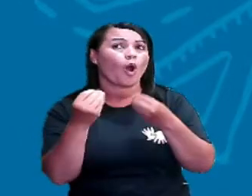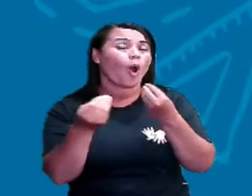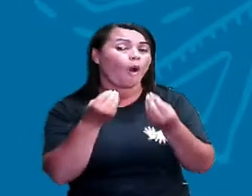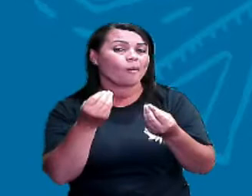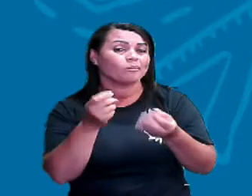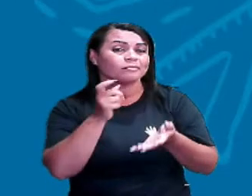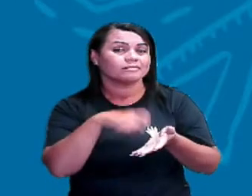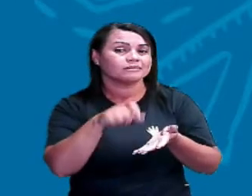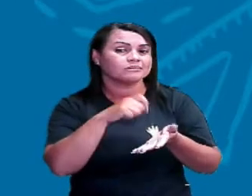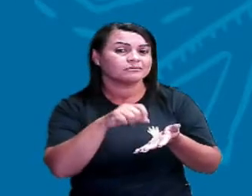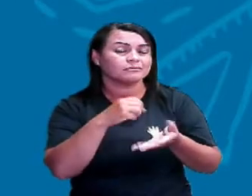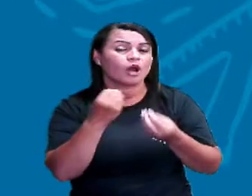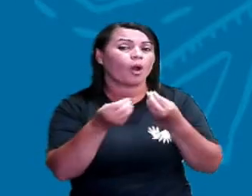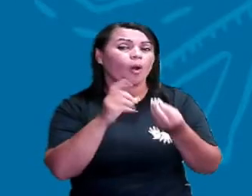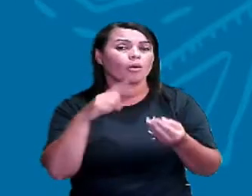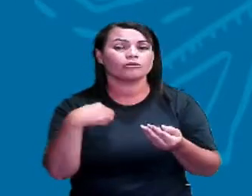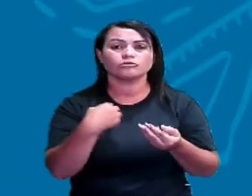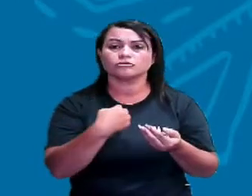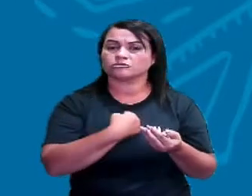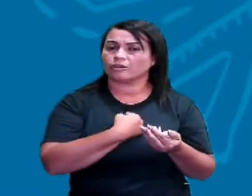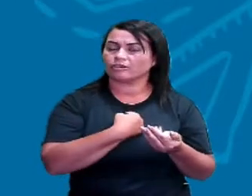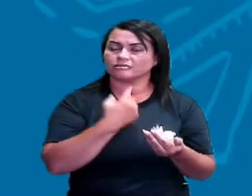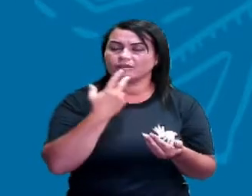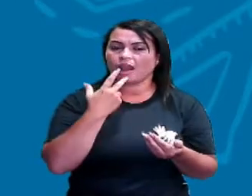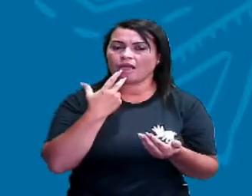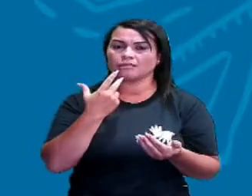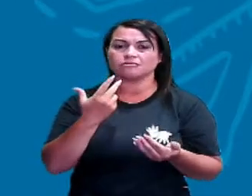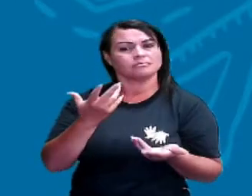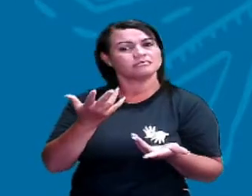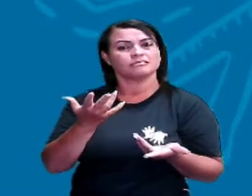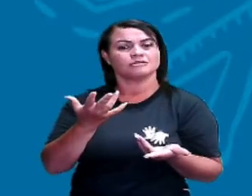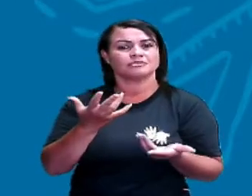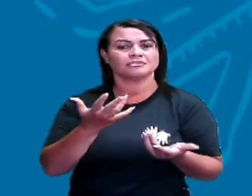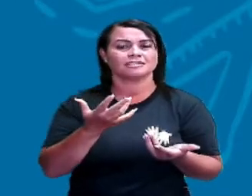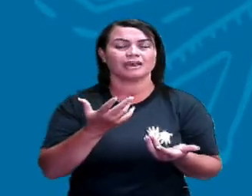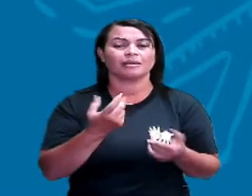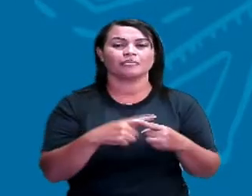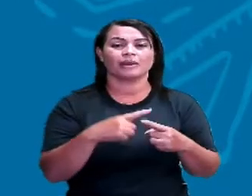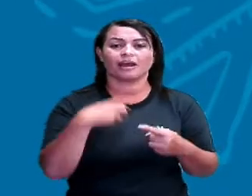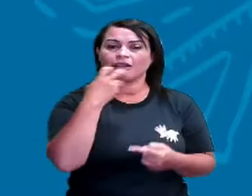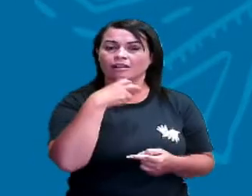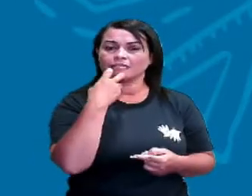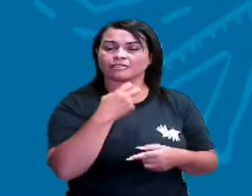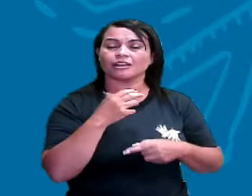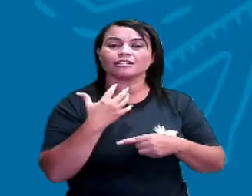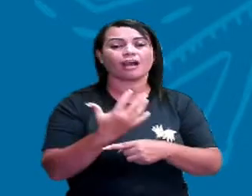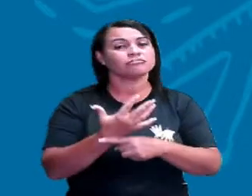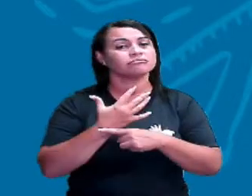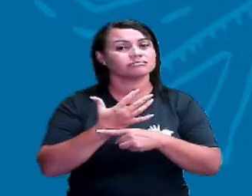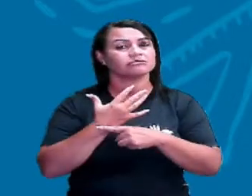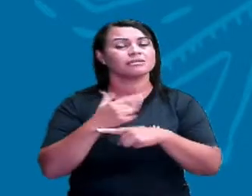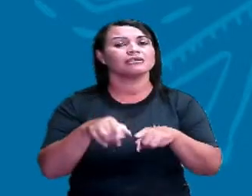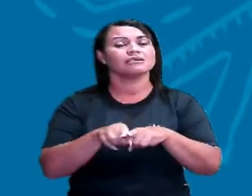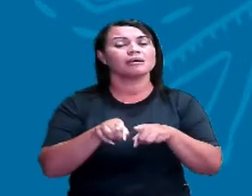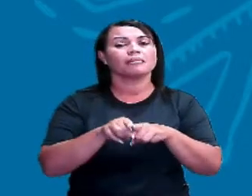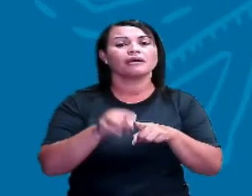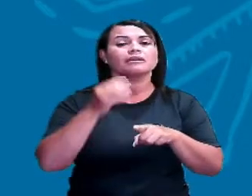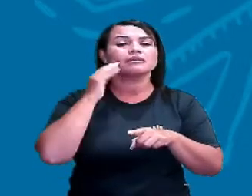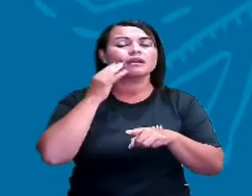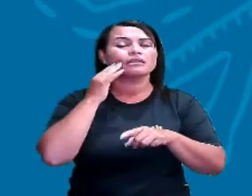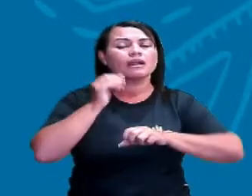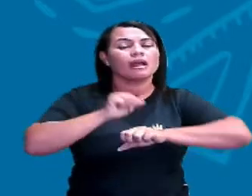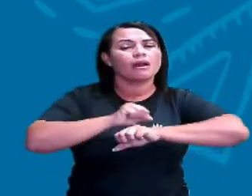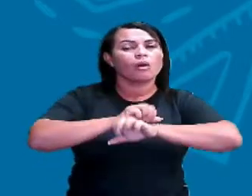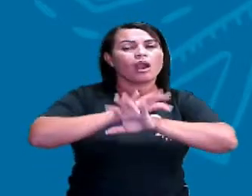também como a gente se apresenta, como é que a gente fala, né? A questão da oralidade. Melhora a capacidade de interpretação